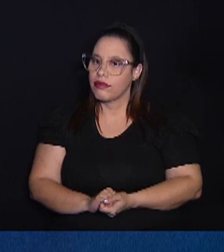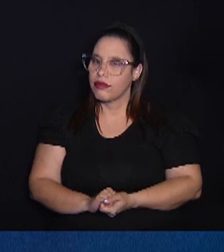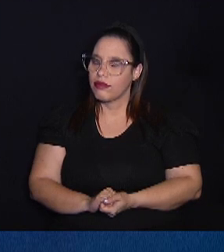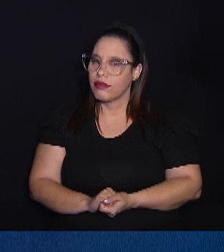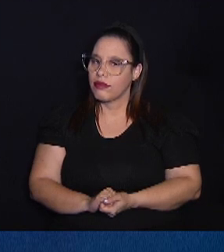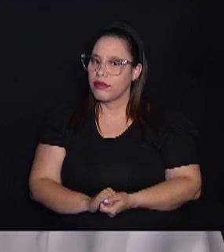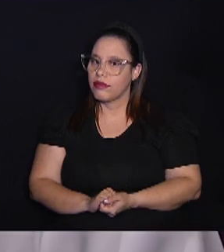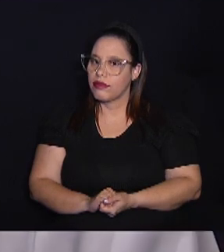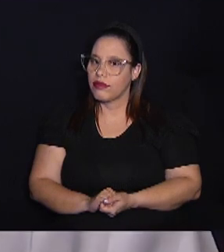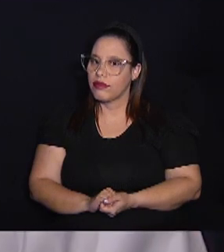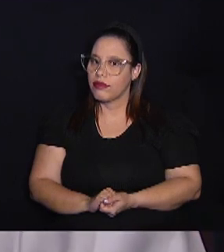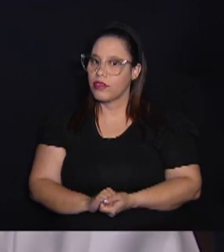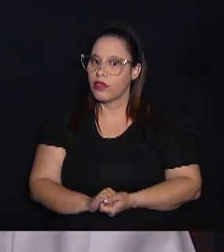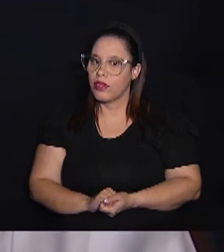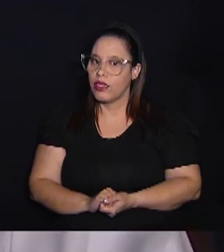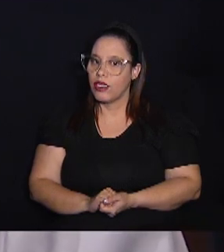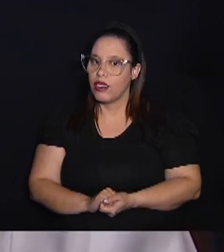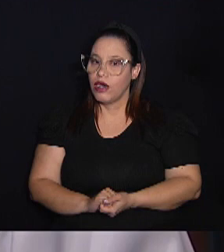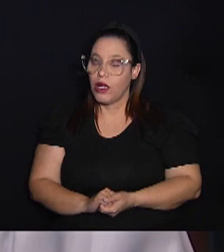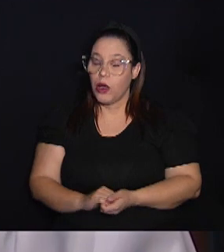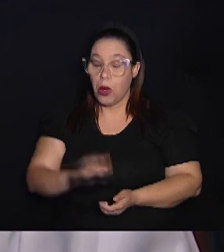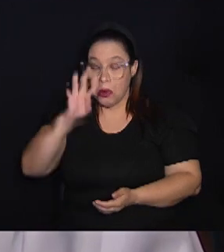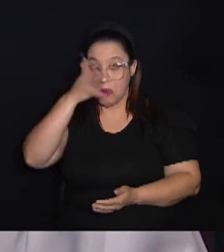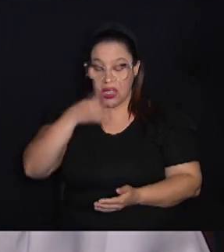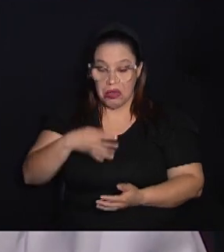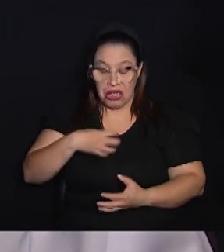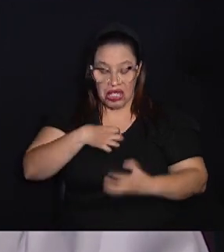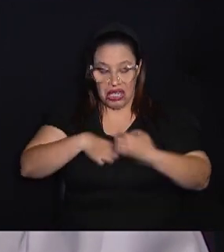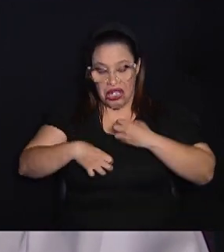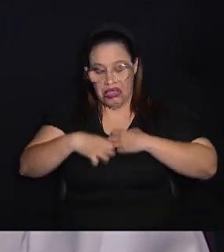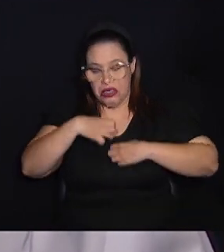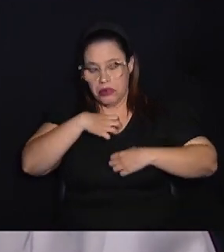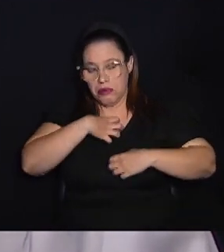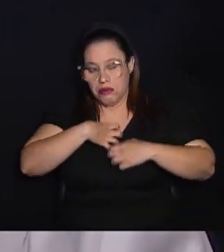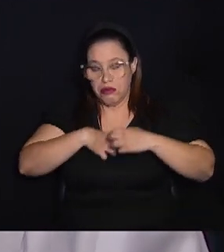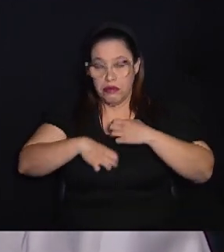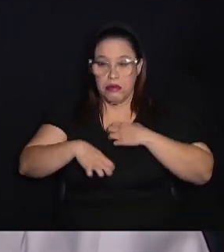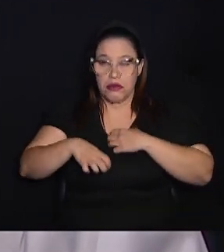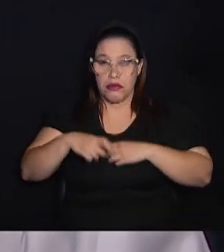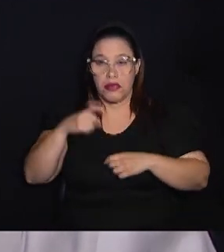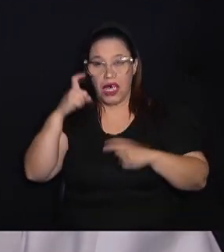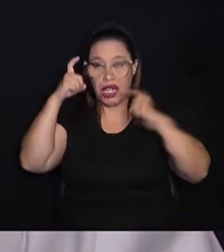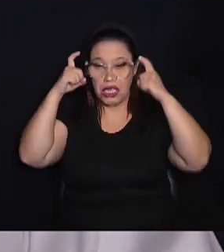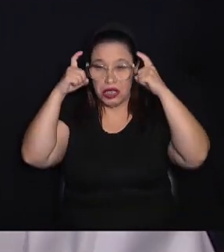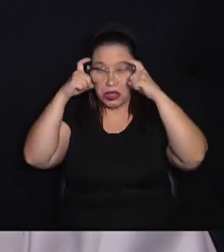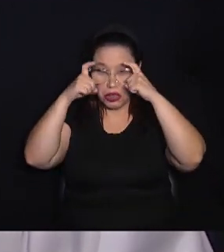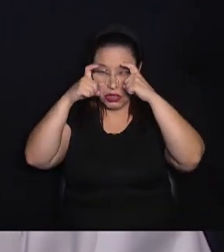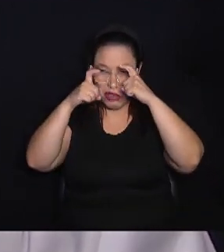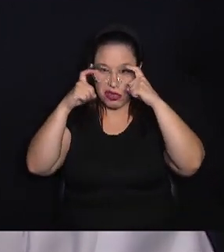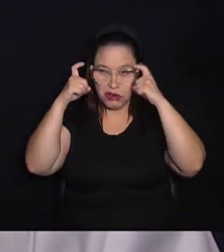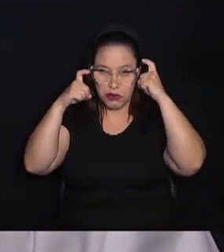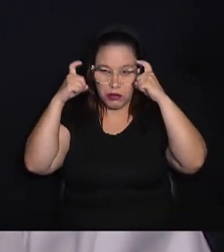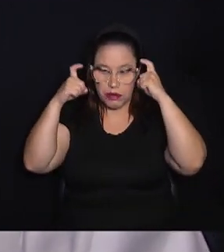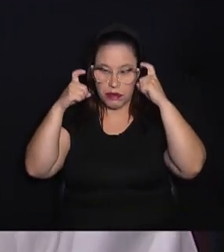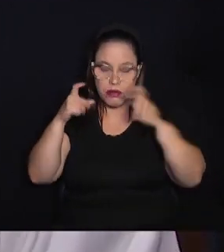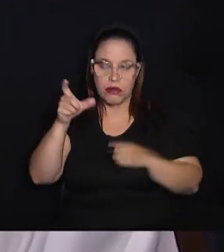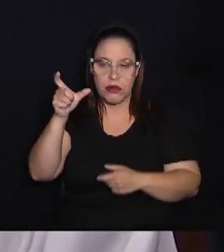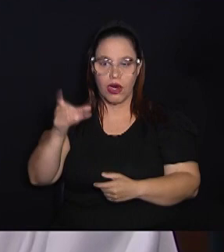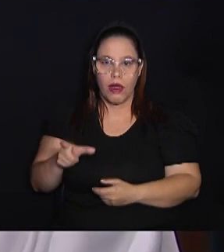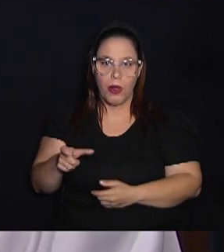seios paranasais. Os principais sintomas que nós temos que nos preocupar é se a pessoa